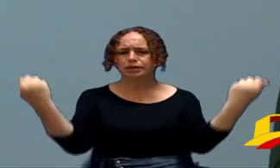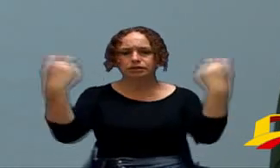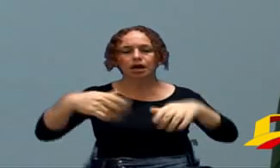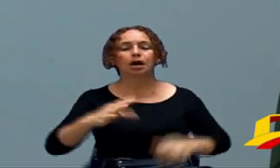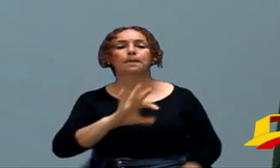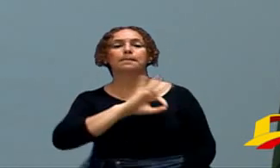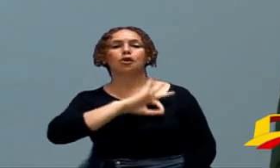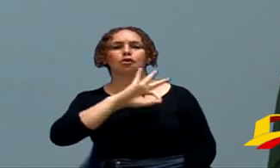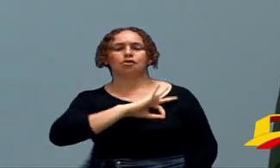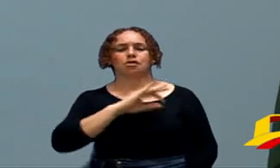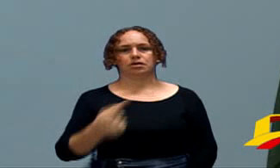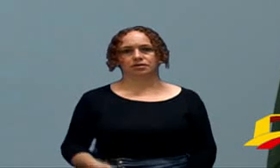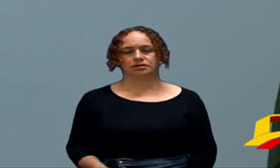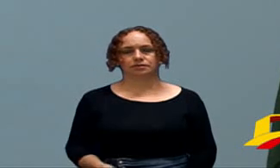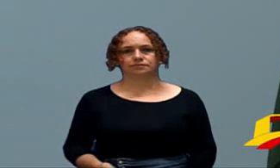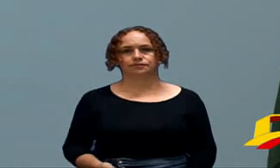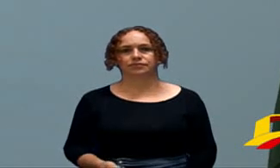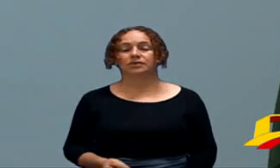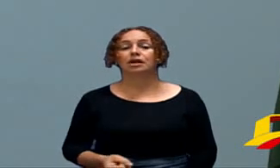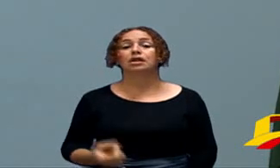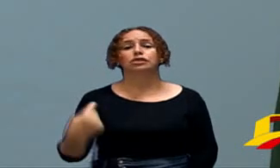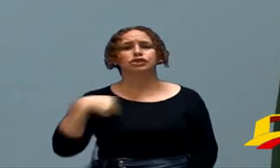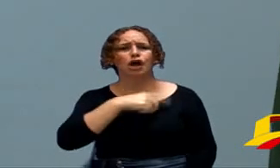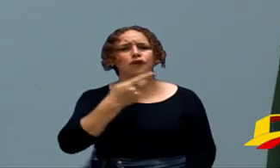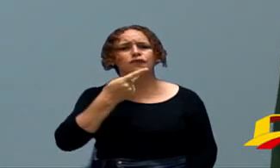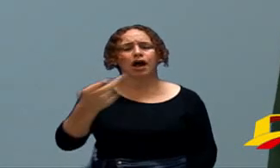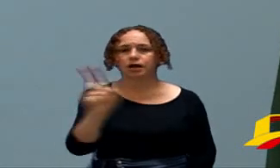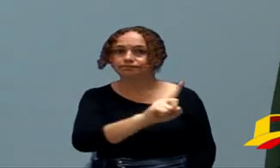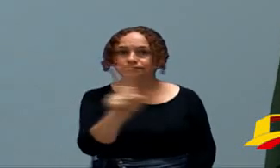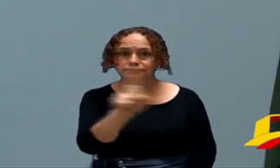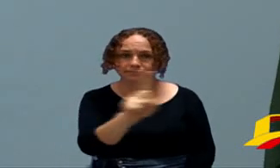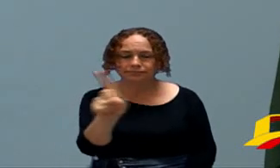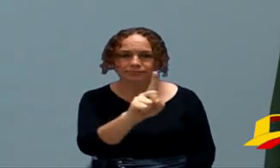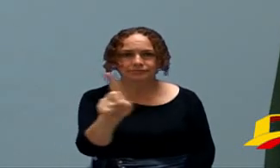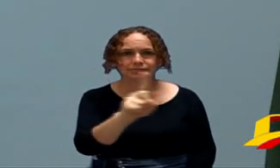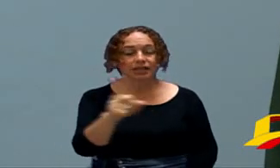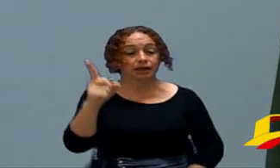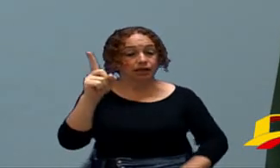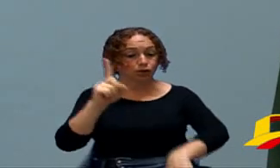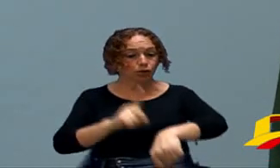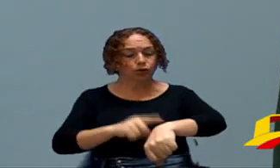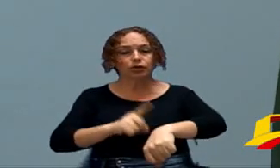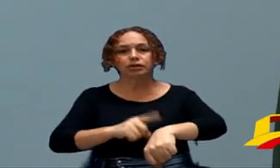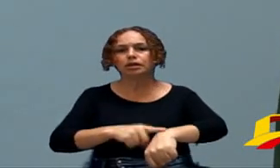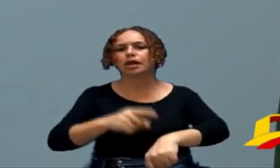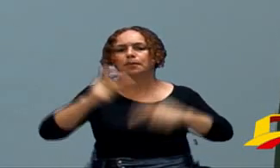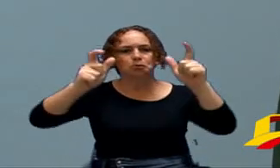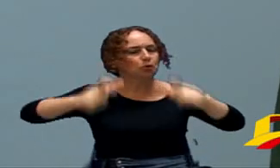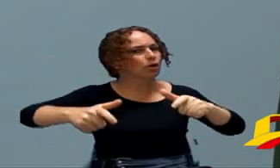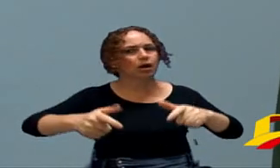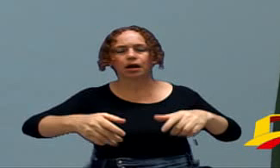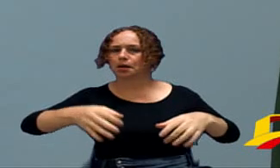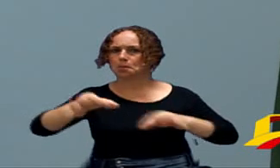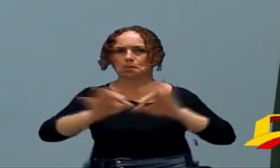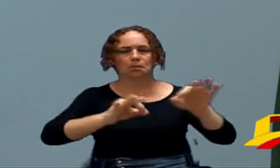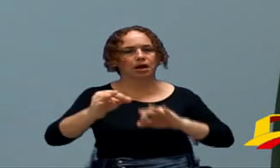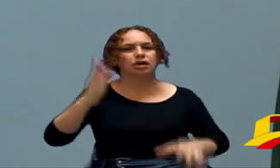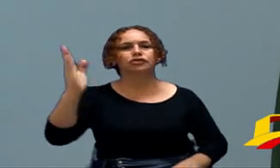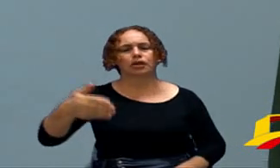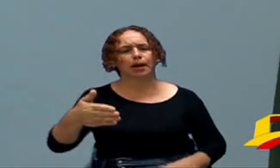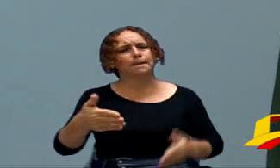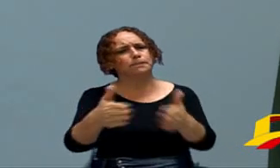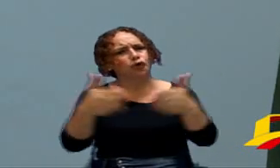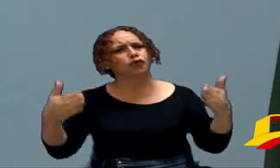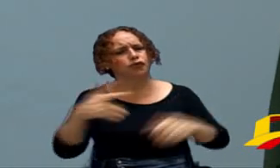gentileza. Livro não está sendo falado nesse momento, tem local adequado para isso, por gentileza, sejam